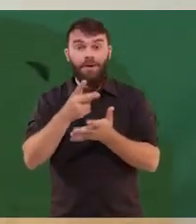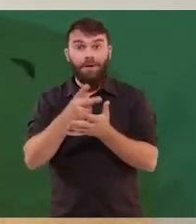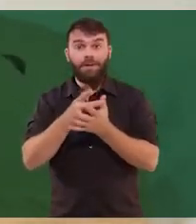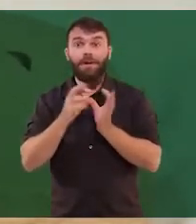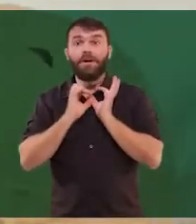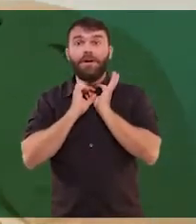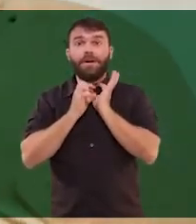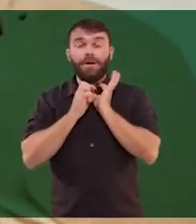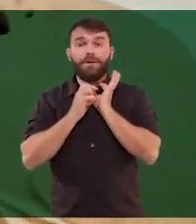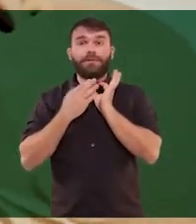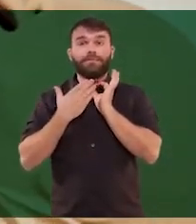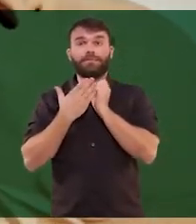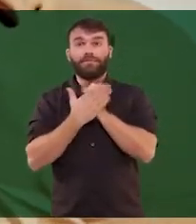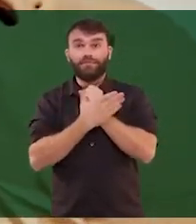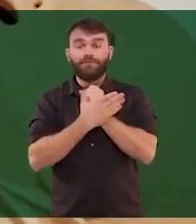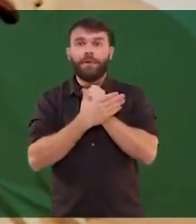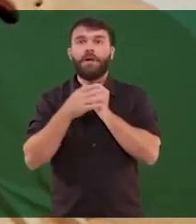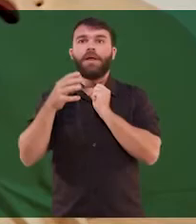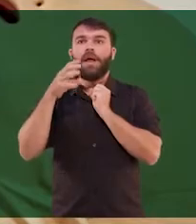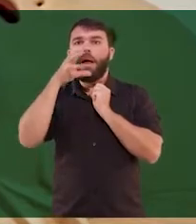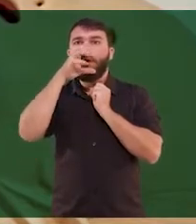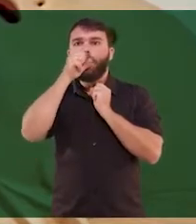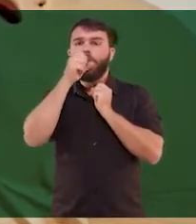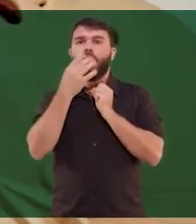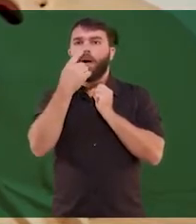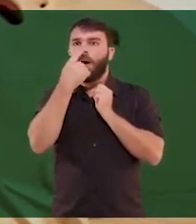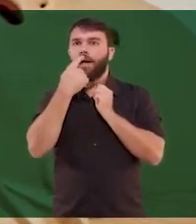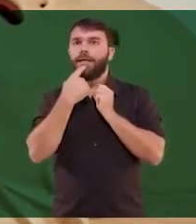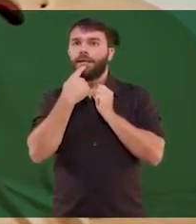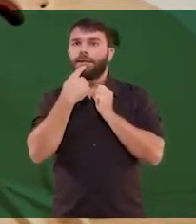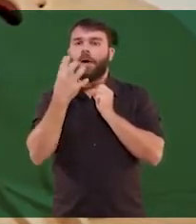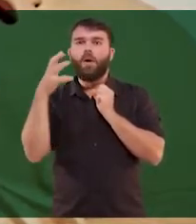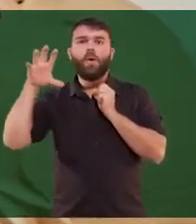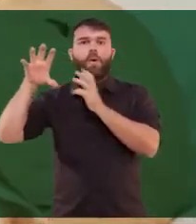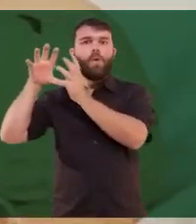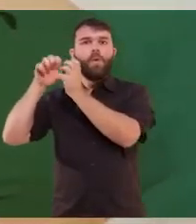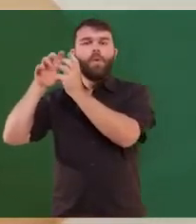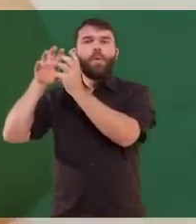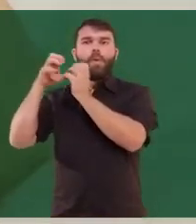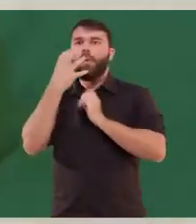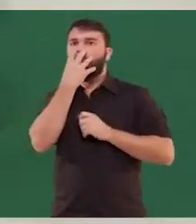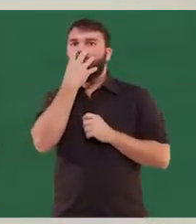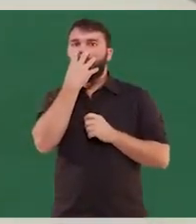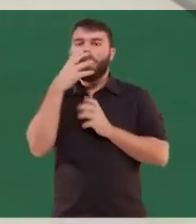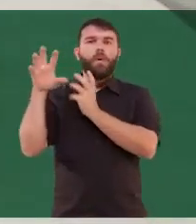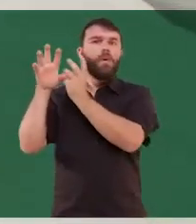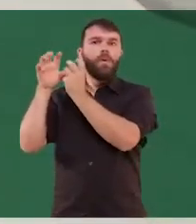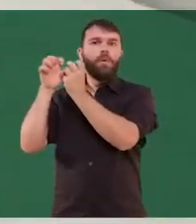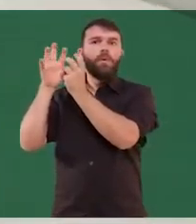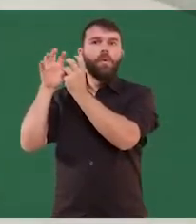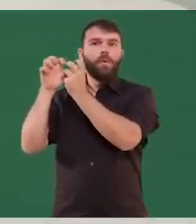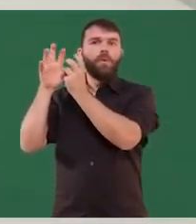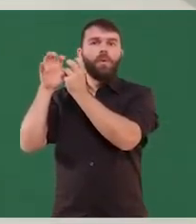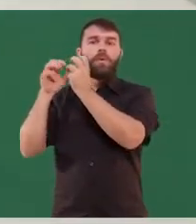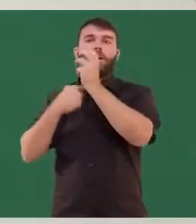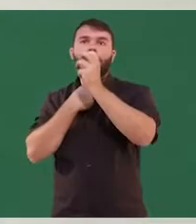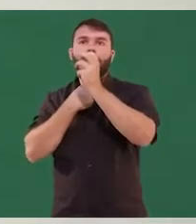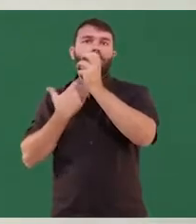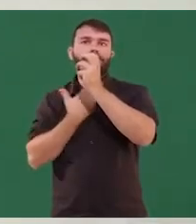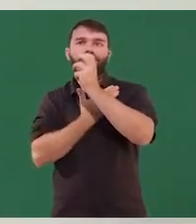Mantenha a cânula da criança obstruída e ventile o nariz e a boca, com o ambu conectado à máscara.